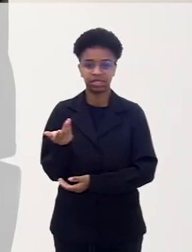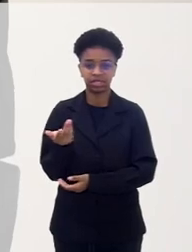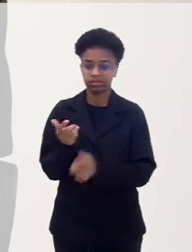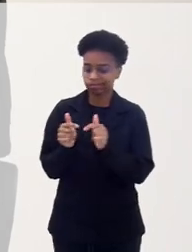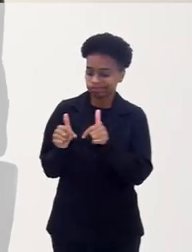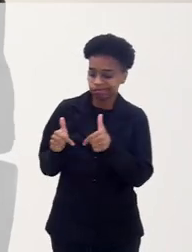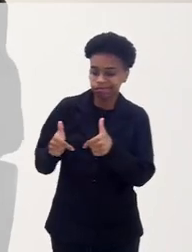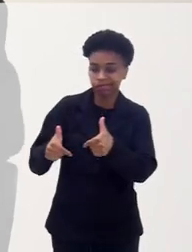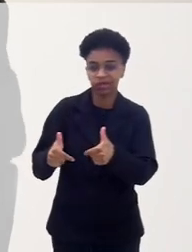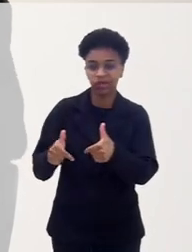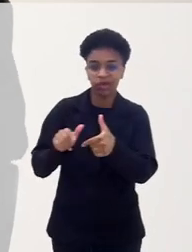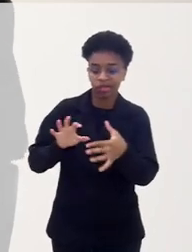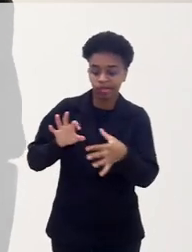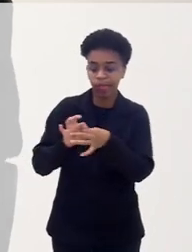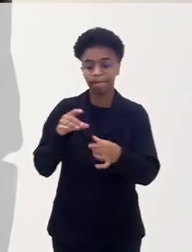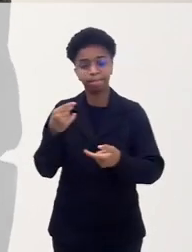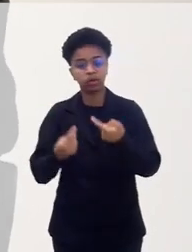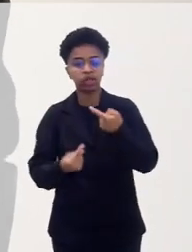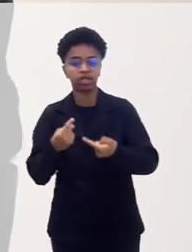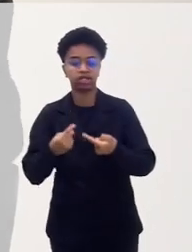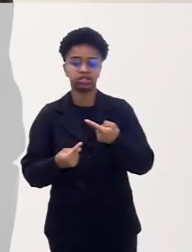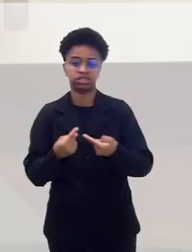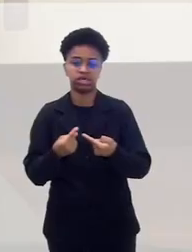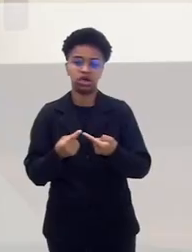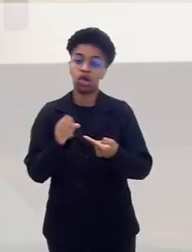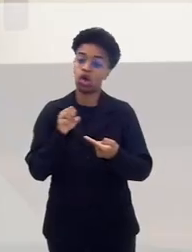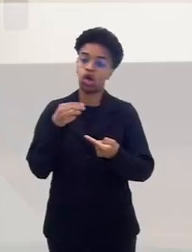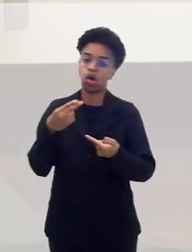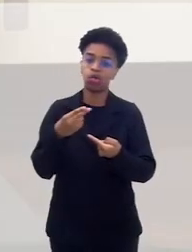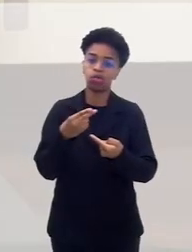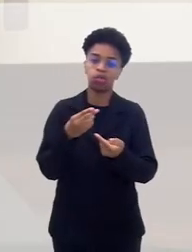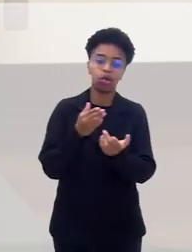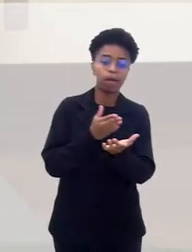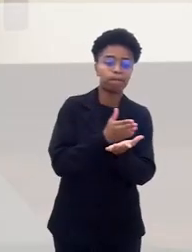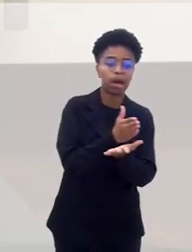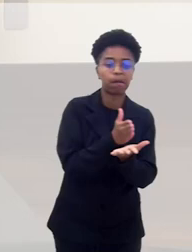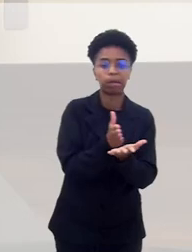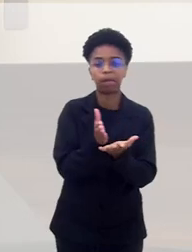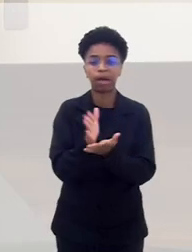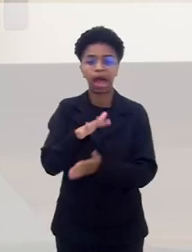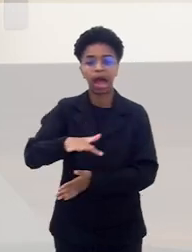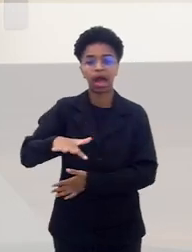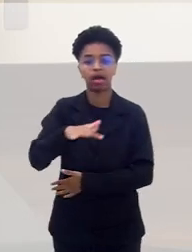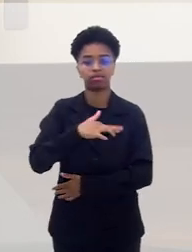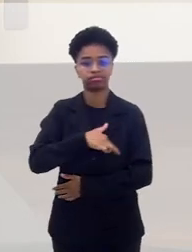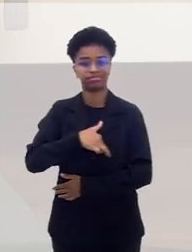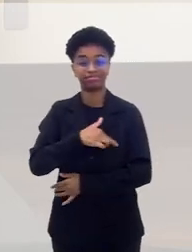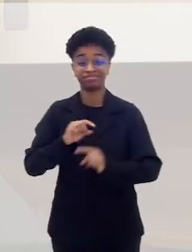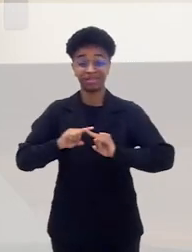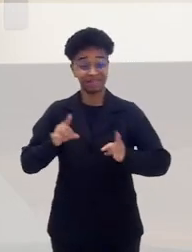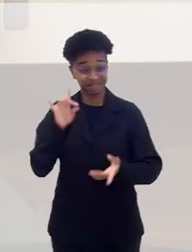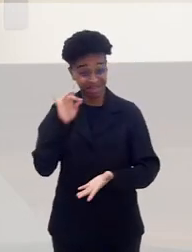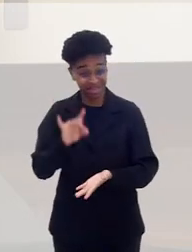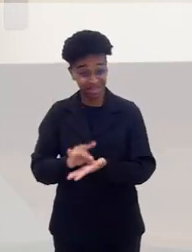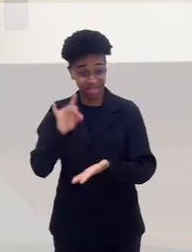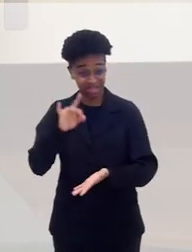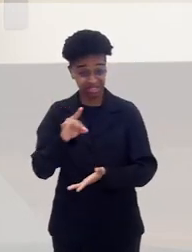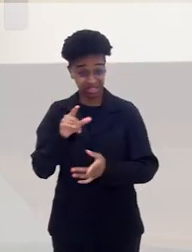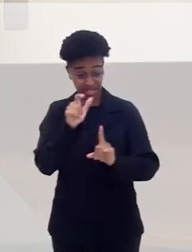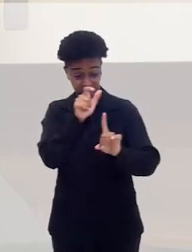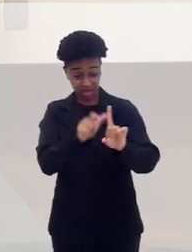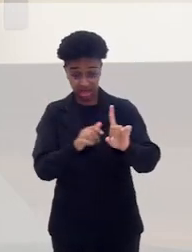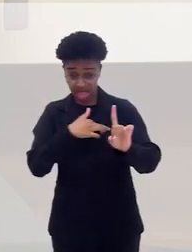atuação política de atuação de alguns segmentos religiosos quando a religião do